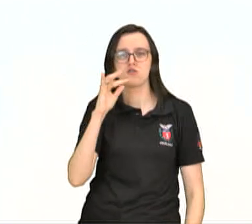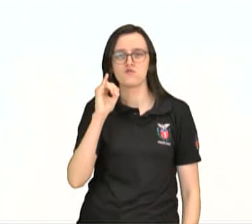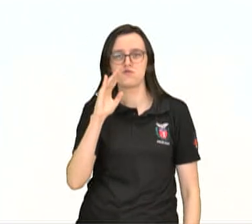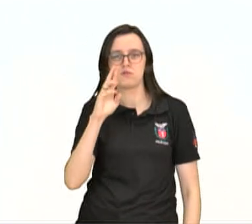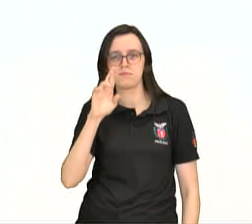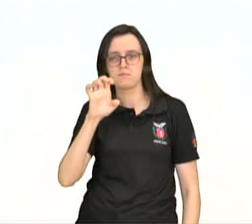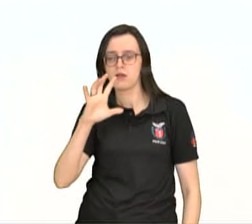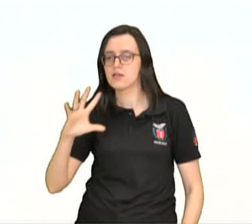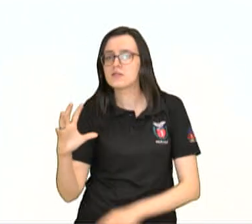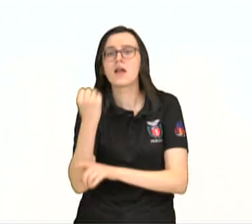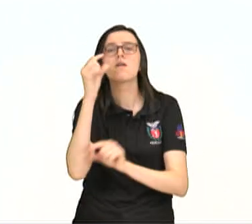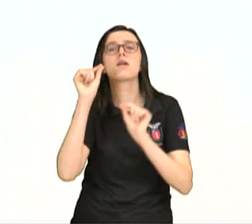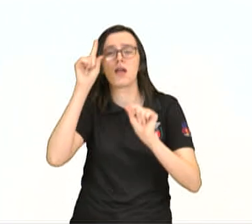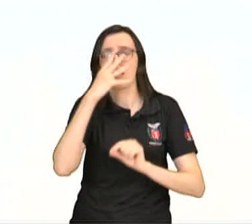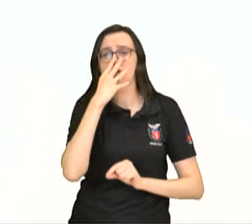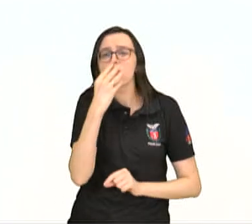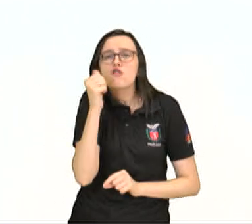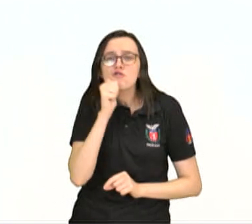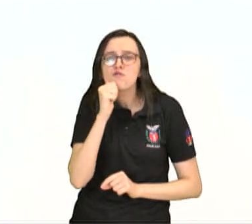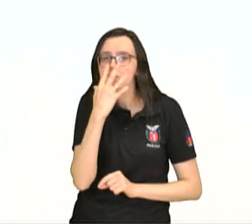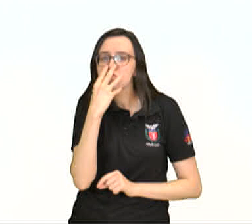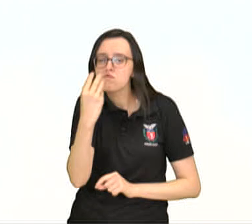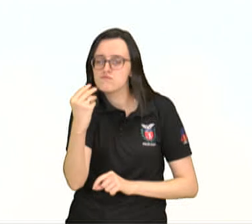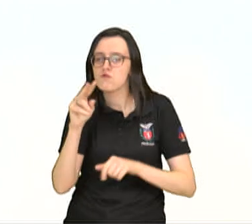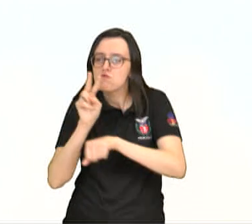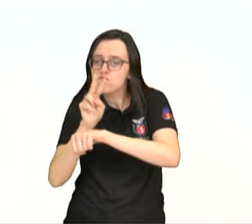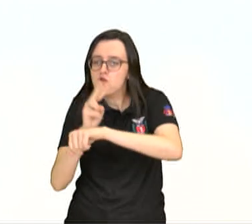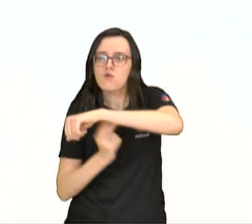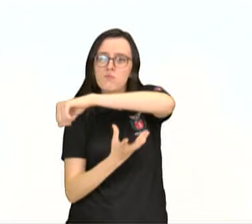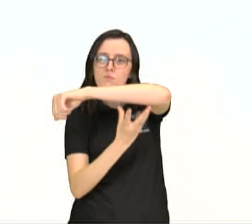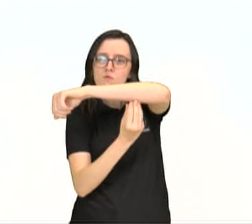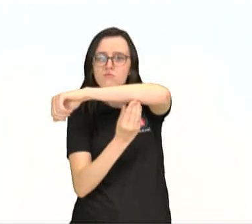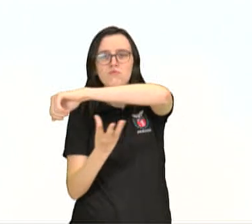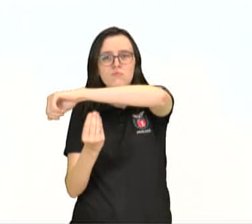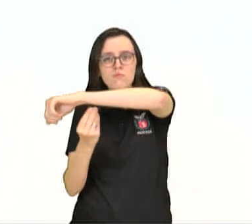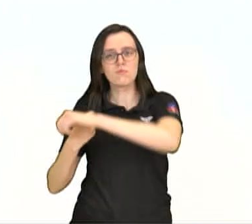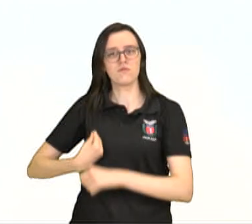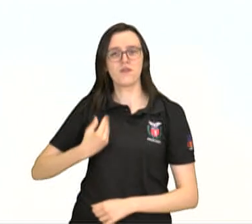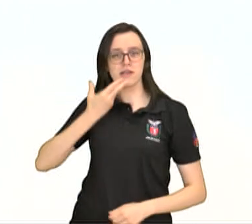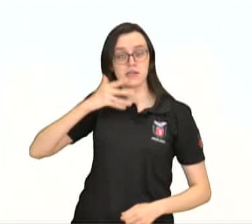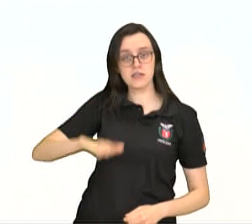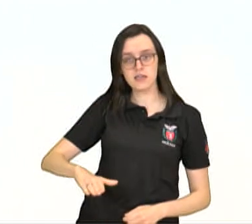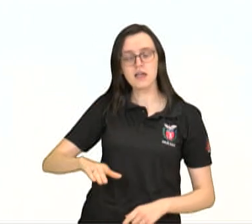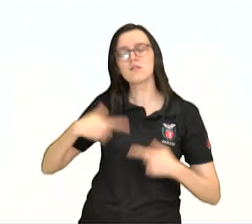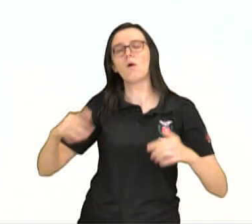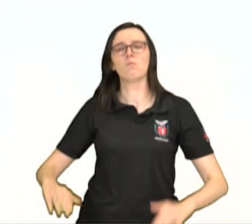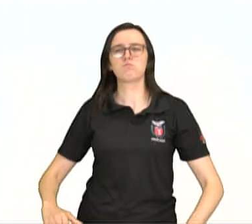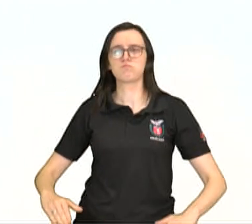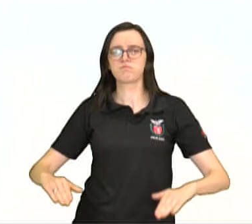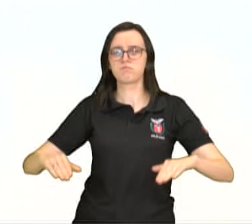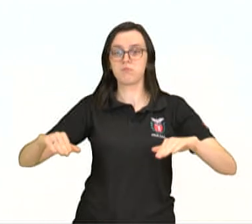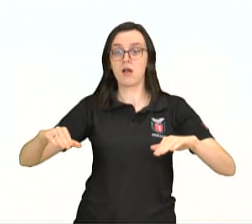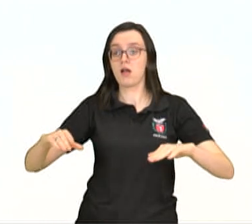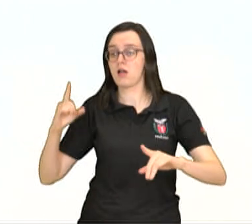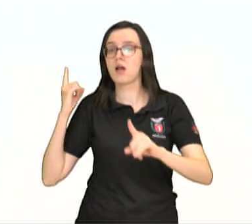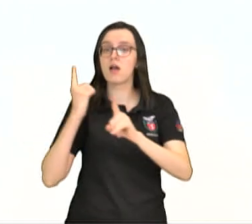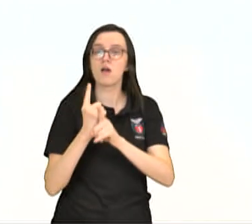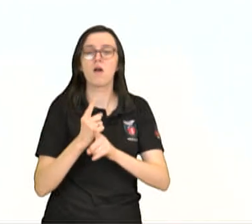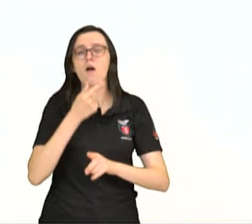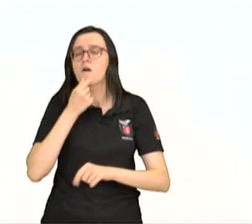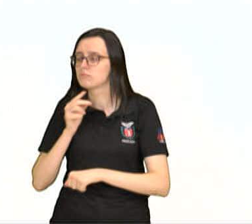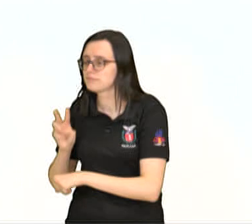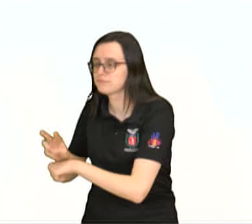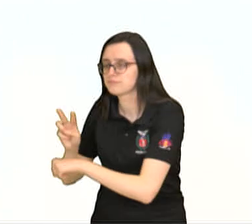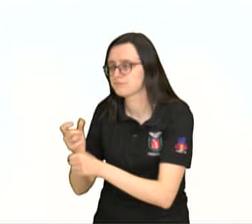salvos por uma loba, né, que os amamentou enquanto criança. Mais jovens, eles são encontrados por